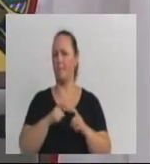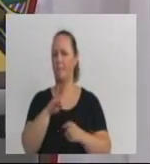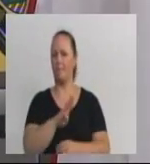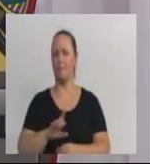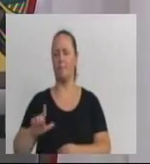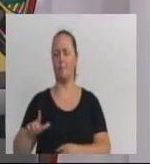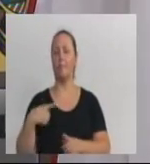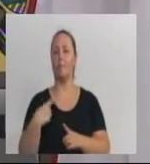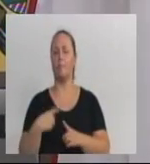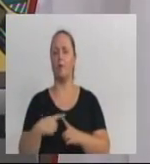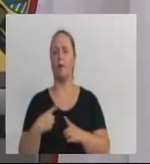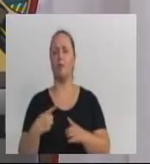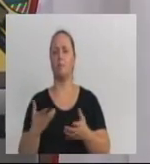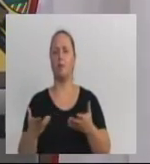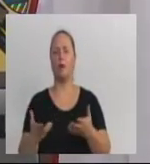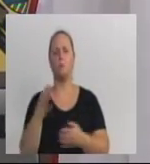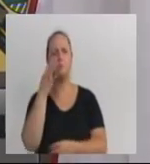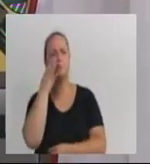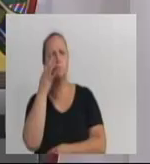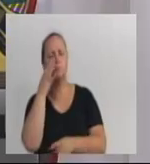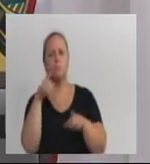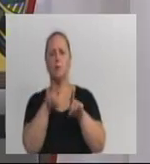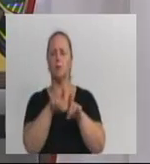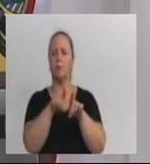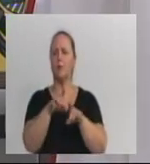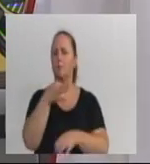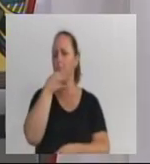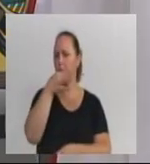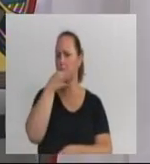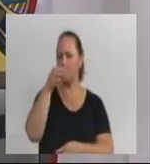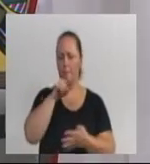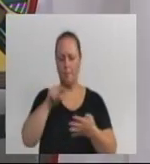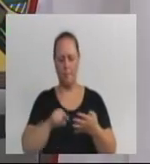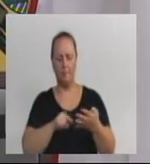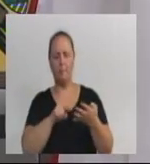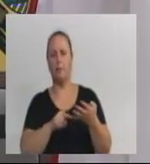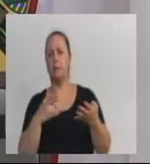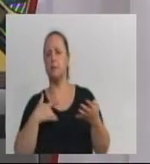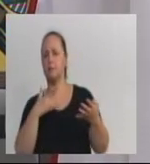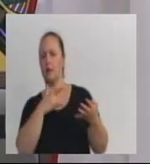ouvir e sugerir também o eixo da saúde como um dos eixos